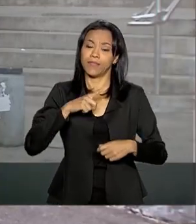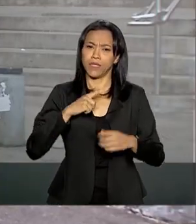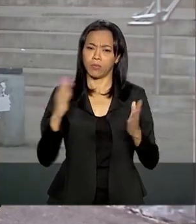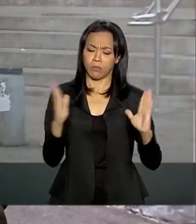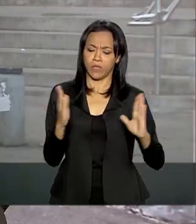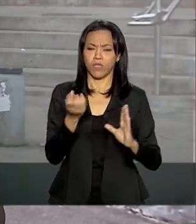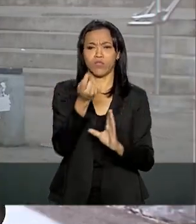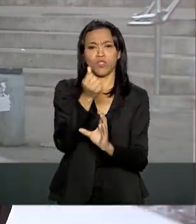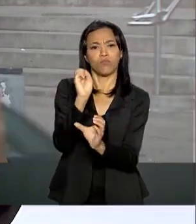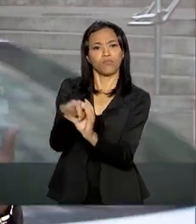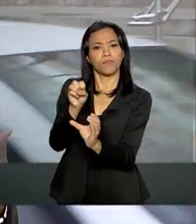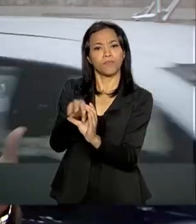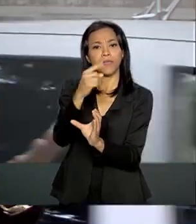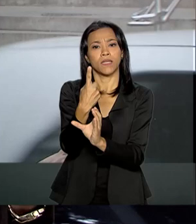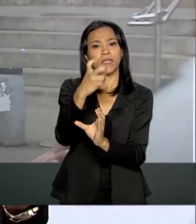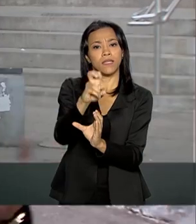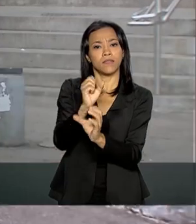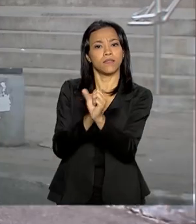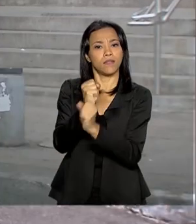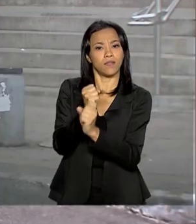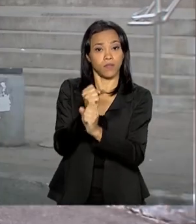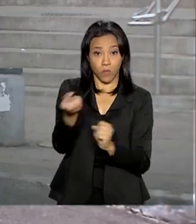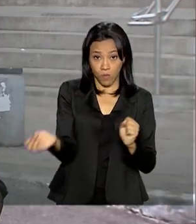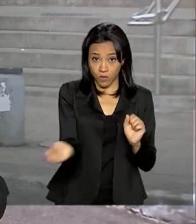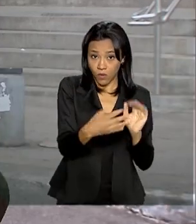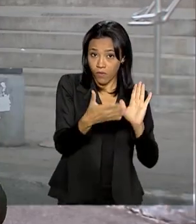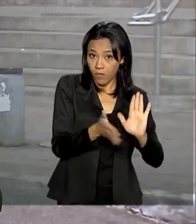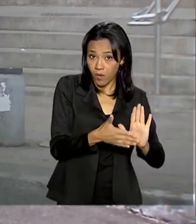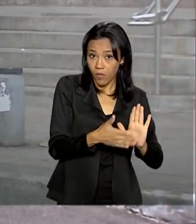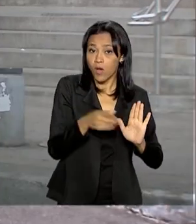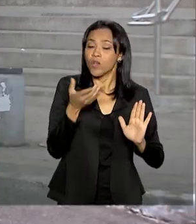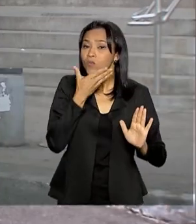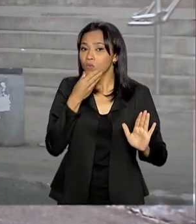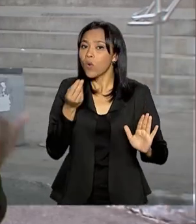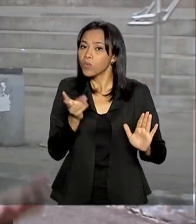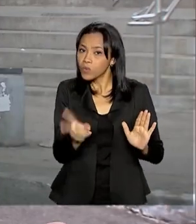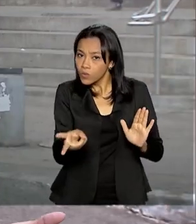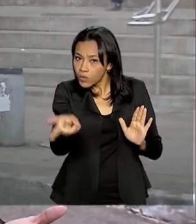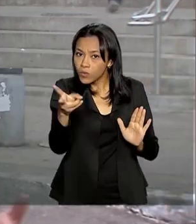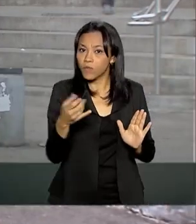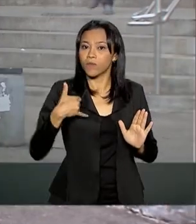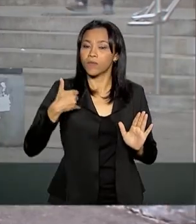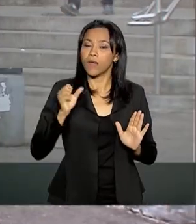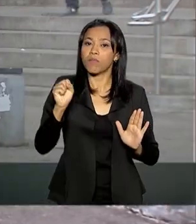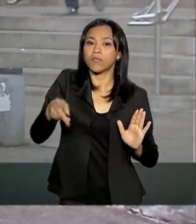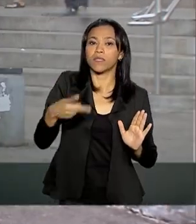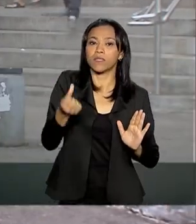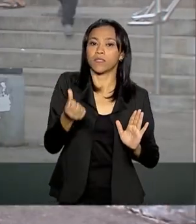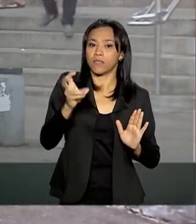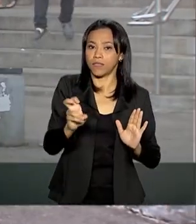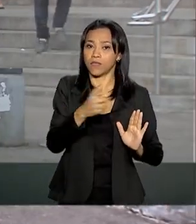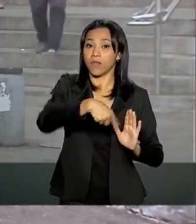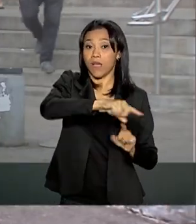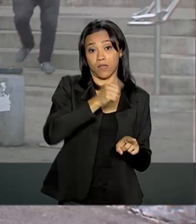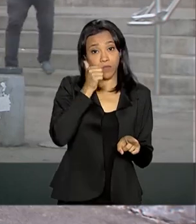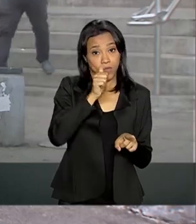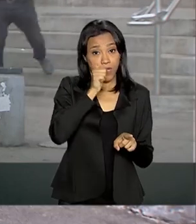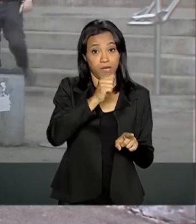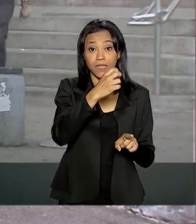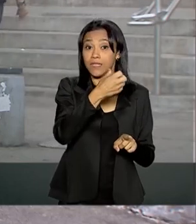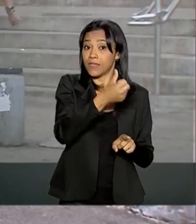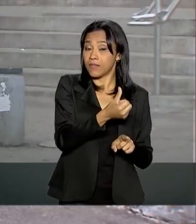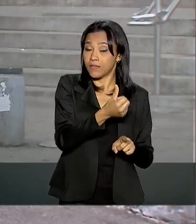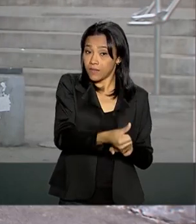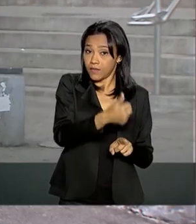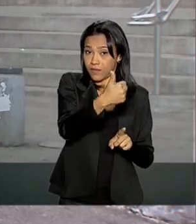contribuição. Com a nova proposta, a ideia é que os homens continuem a se aposentar com 65 anos. Já as mulheres passam para 62,